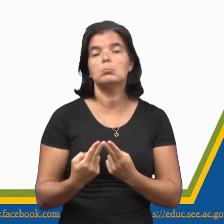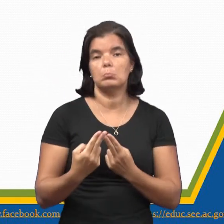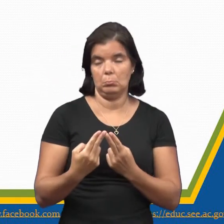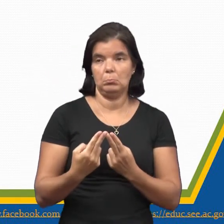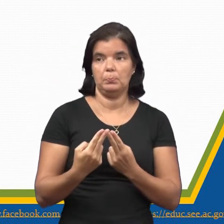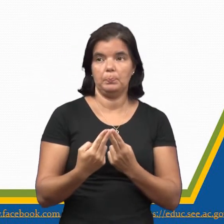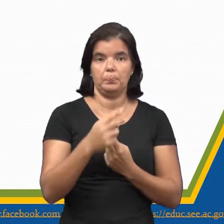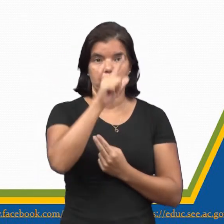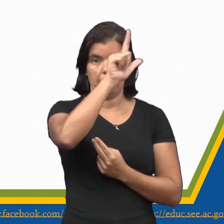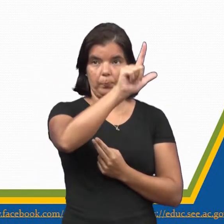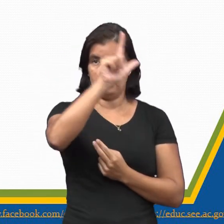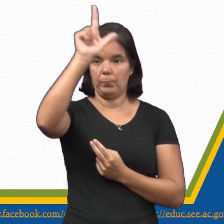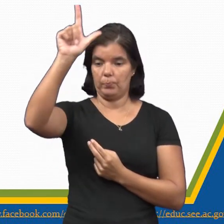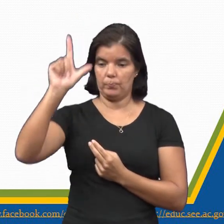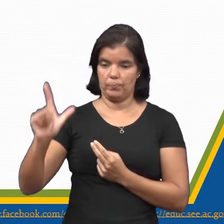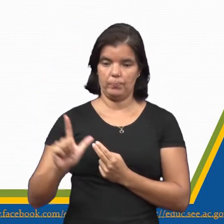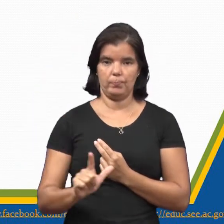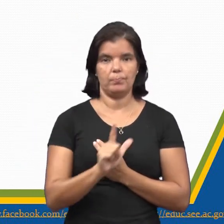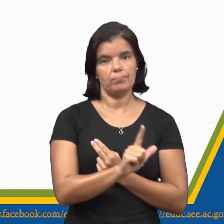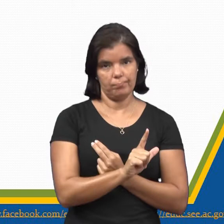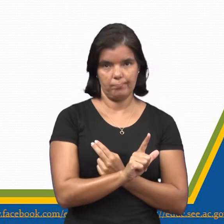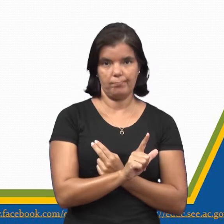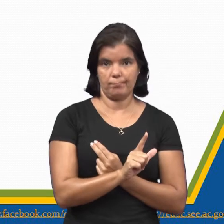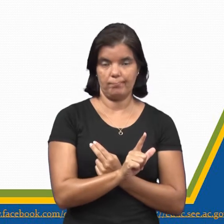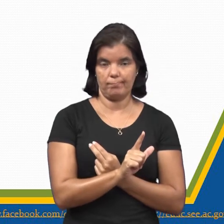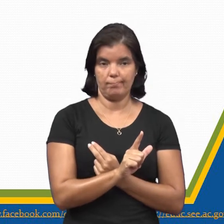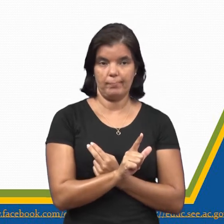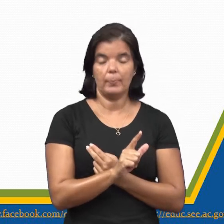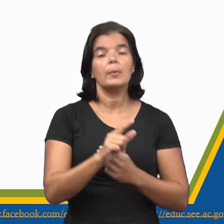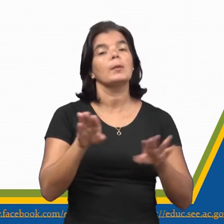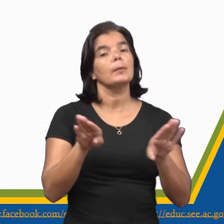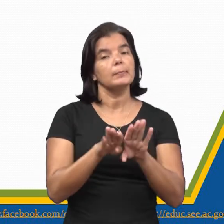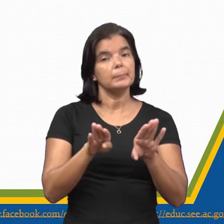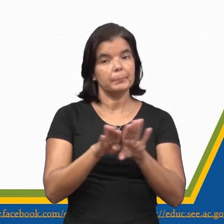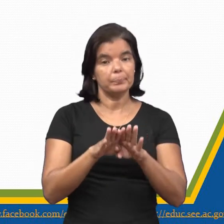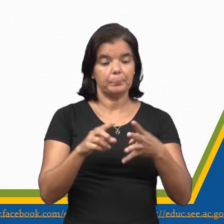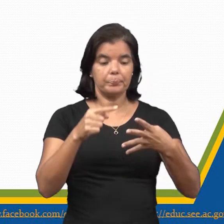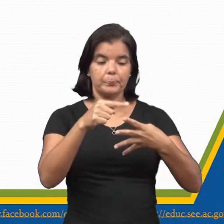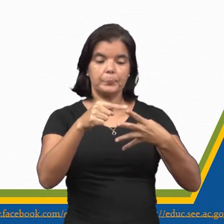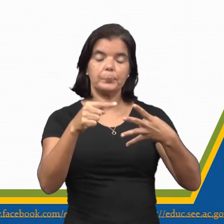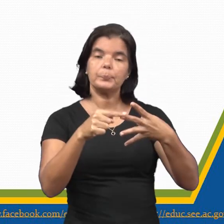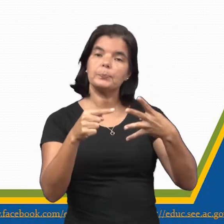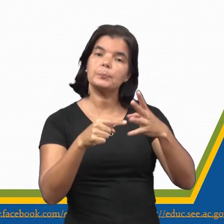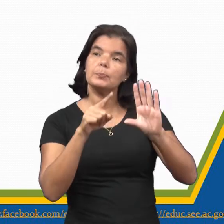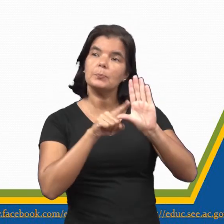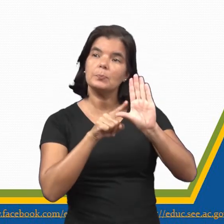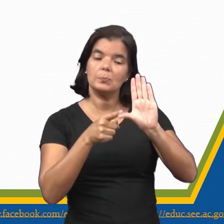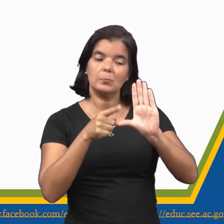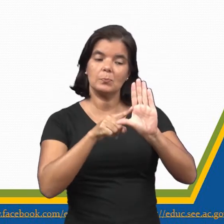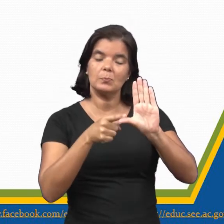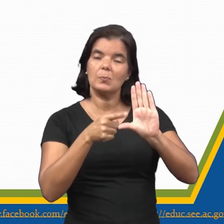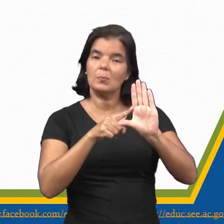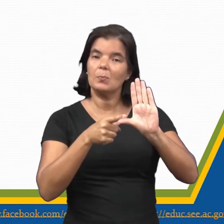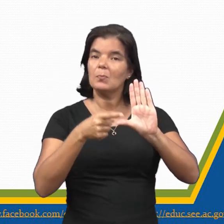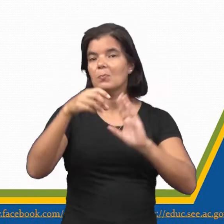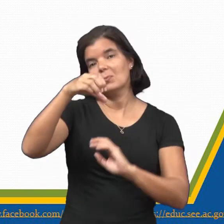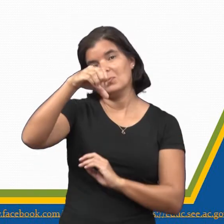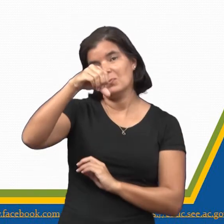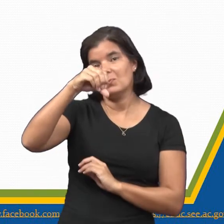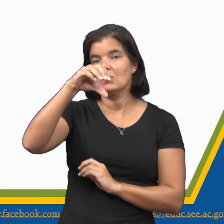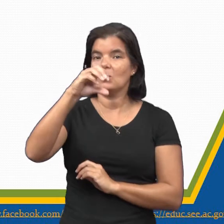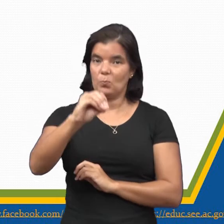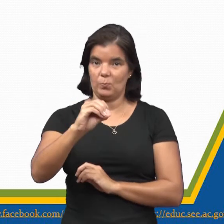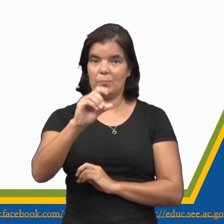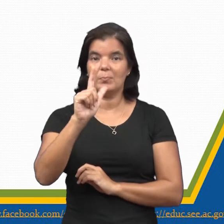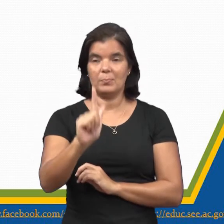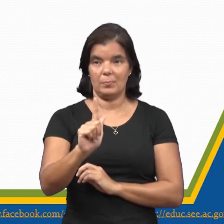L, L e L. E ele é também formado por 4 ângulos de 90 graus. Eis